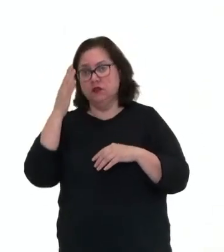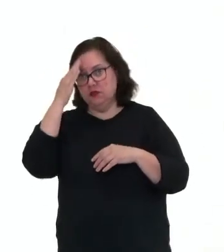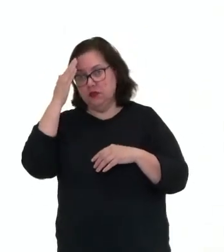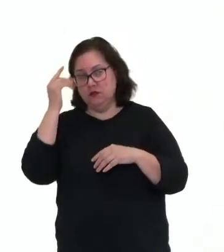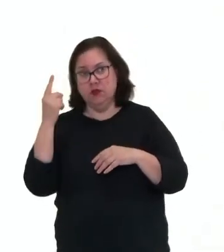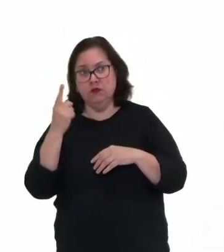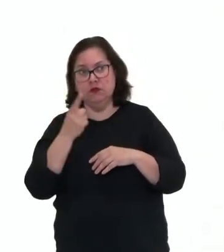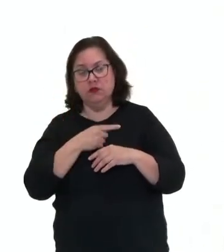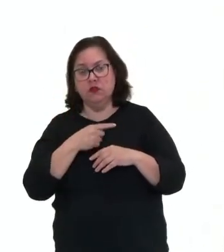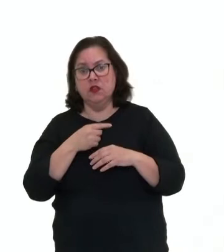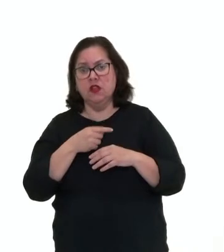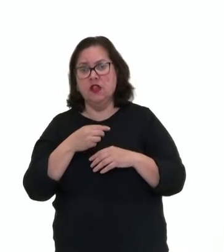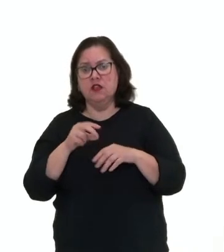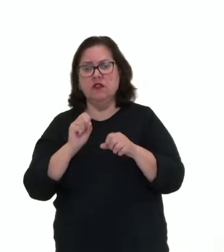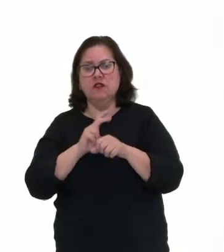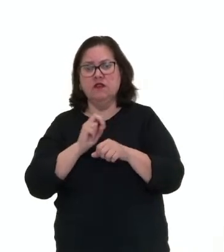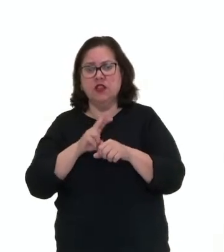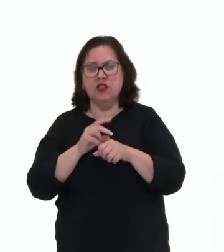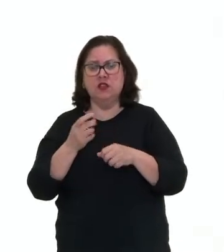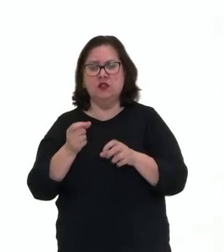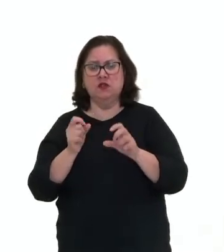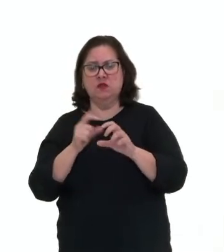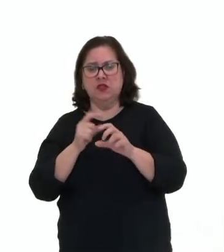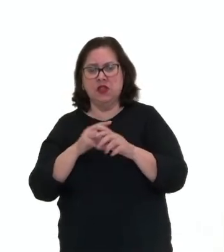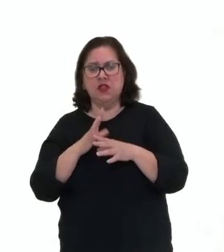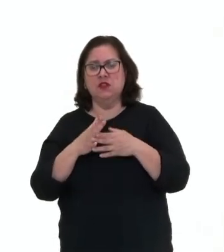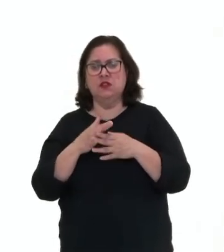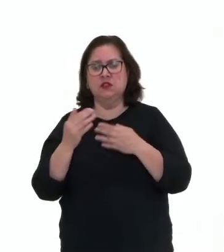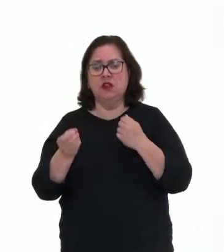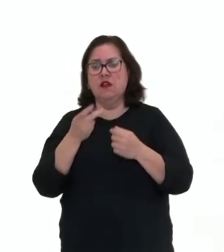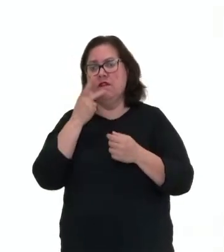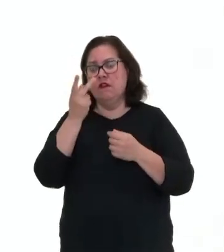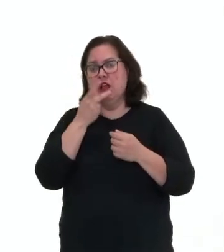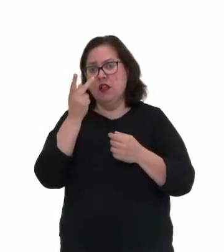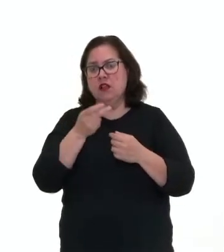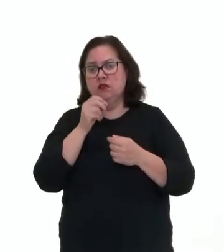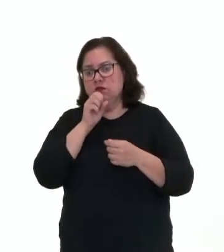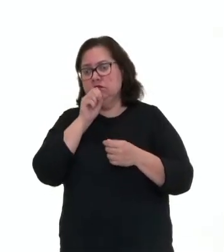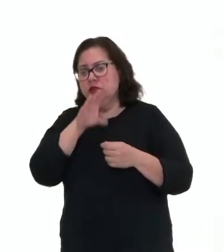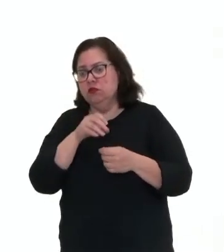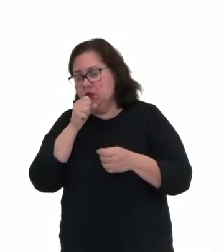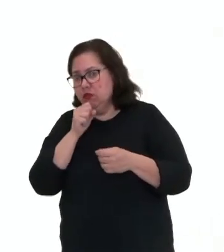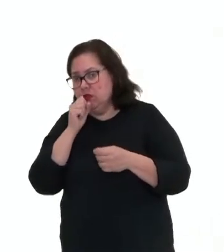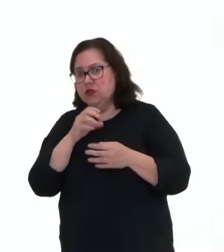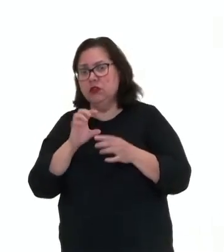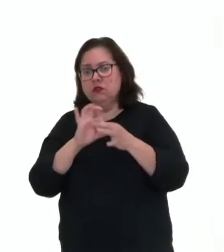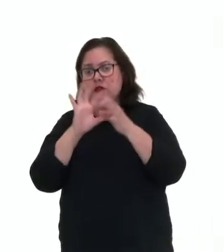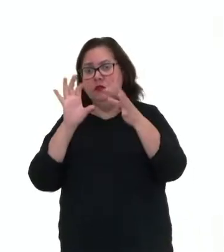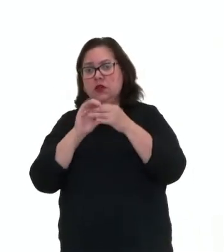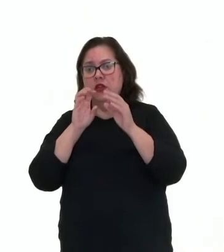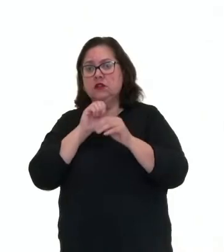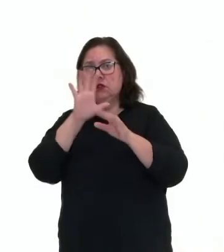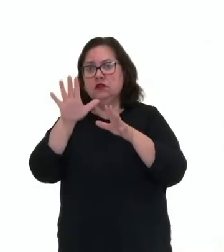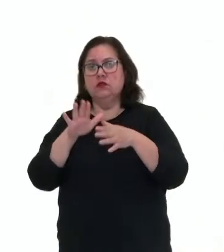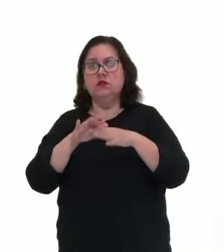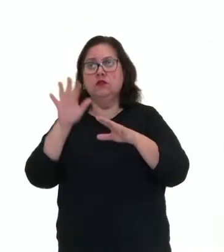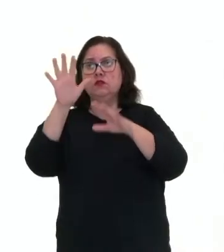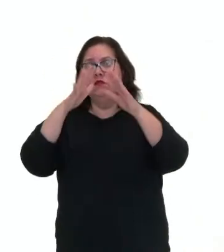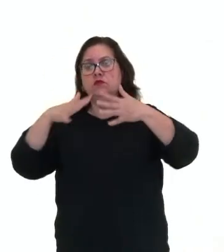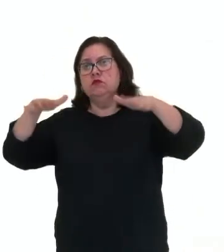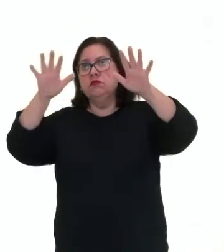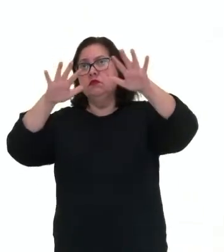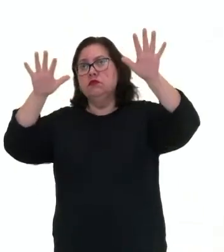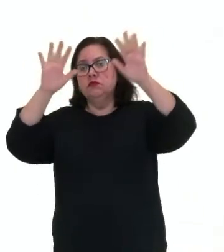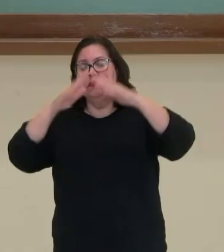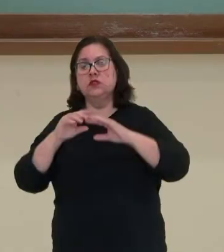sabemos que vírus, bactérias, né, ao nós falarmos, espirrar, tossir, eles são liberadas e eles ficam no